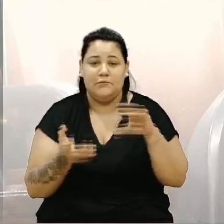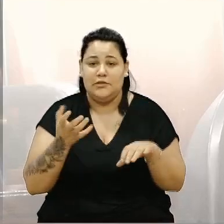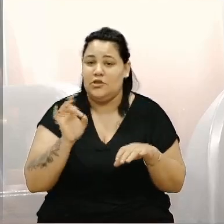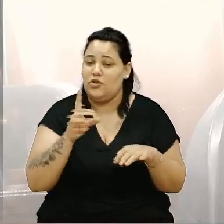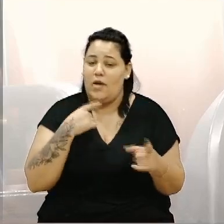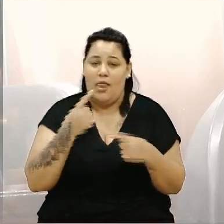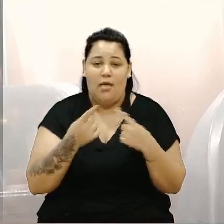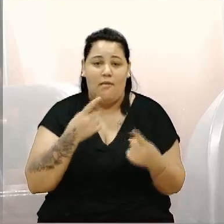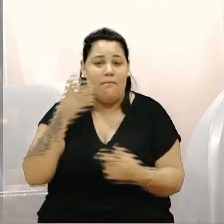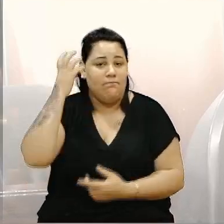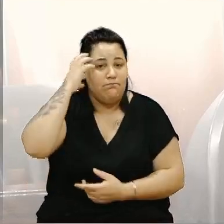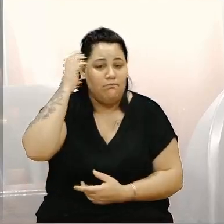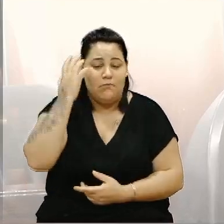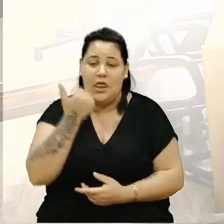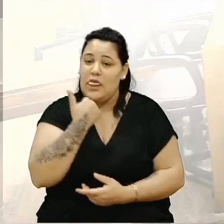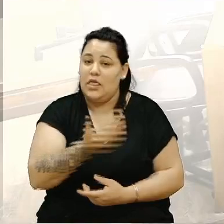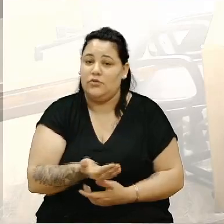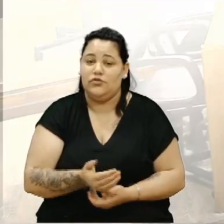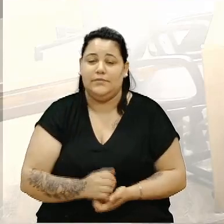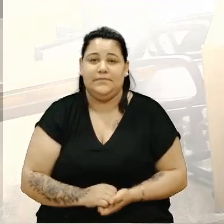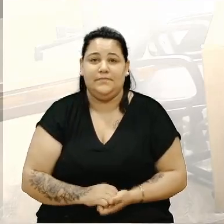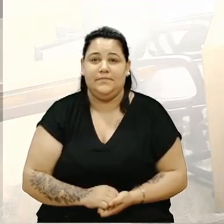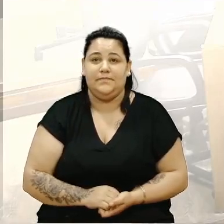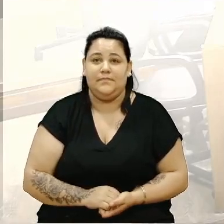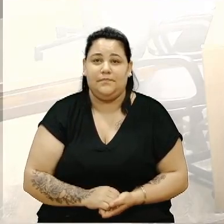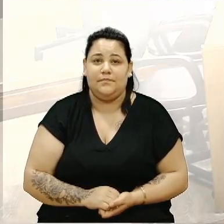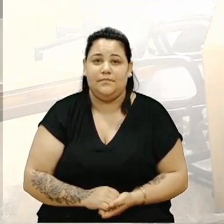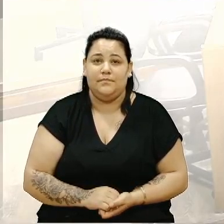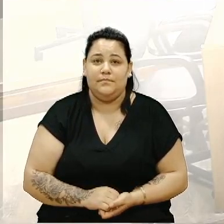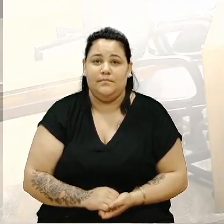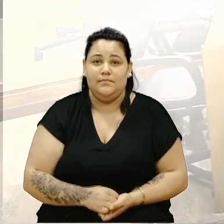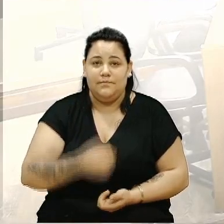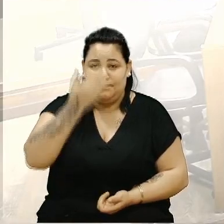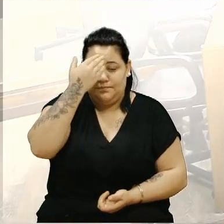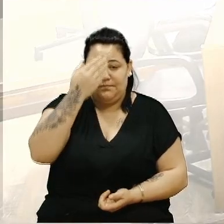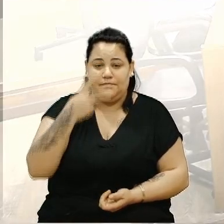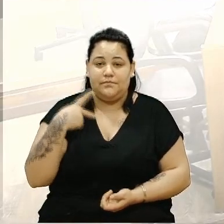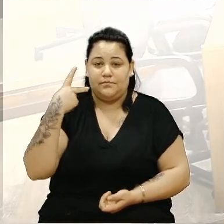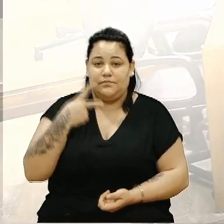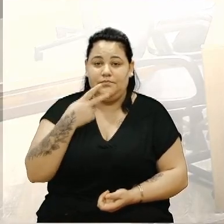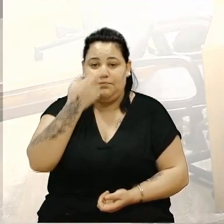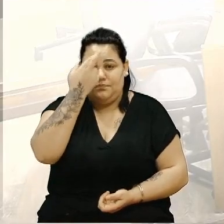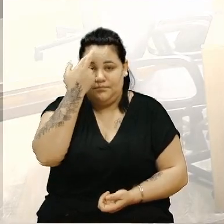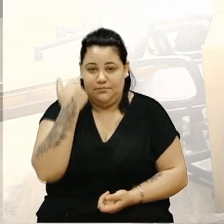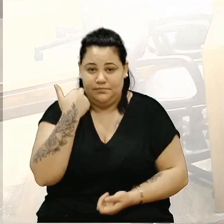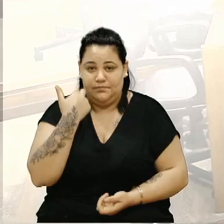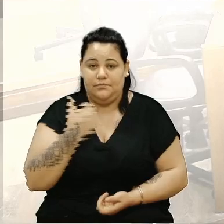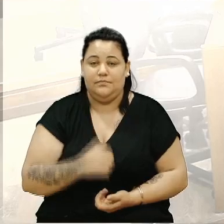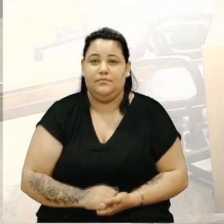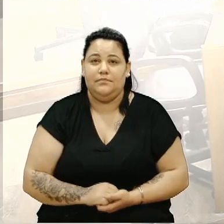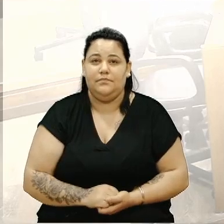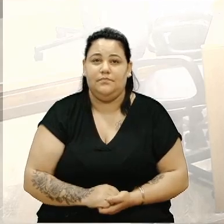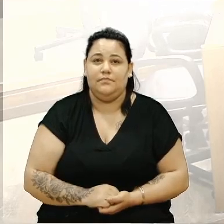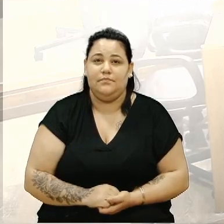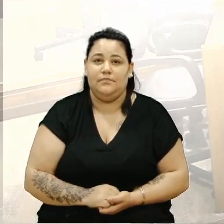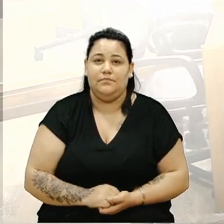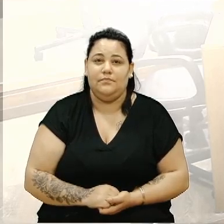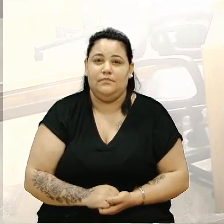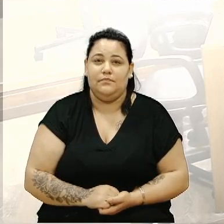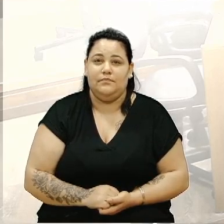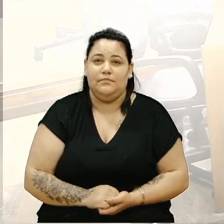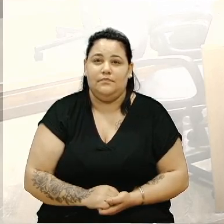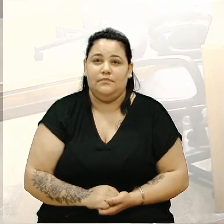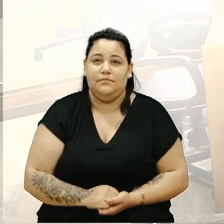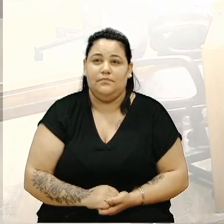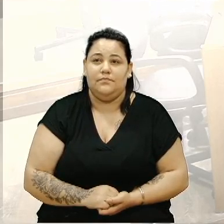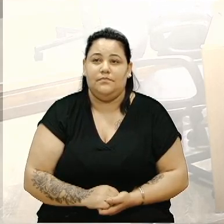adianta. Isso é a parte, vereador. Obrigado, vereador Rafael. Eu vou voltar e vou na linha do vereador